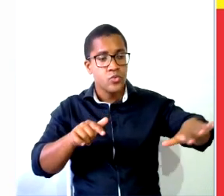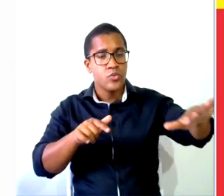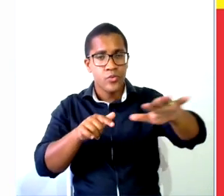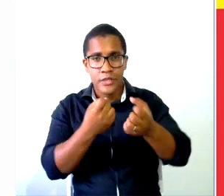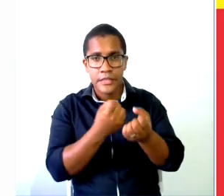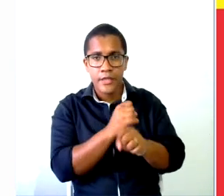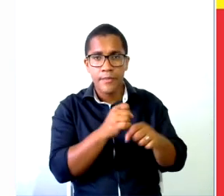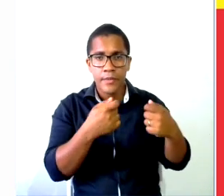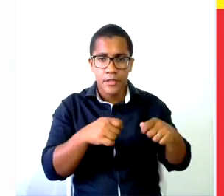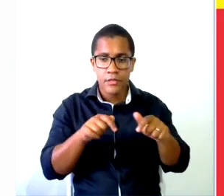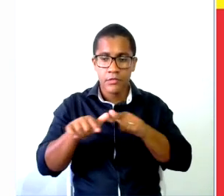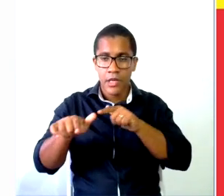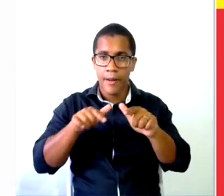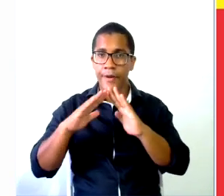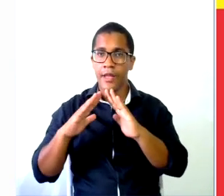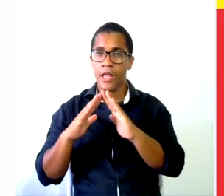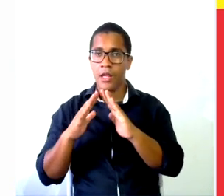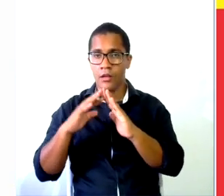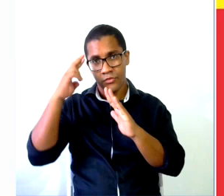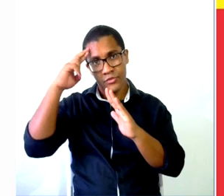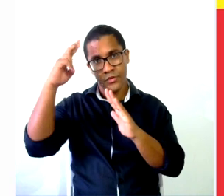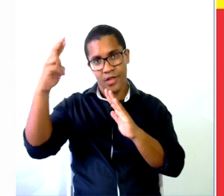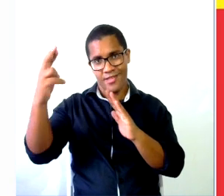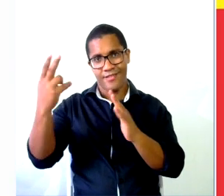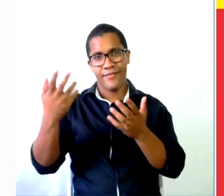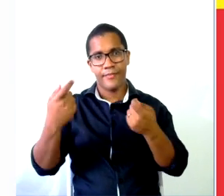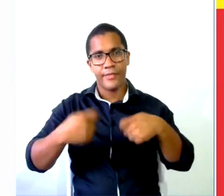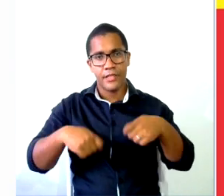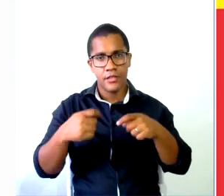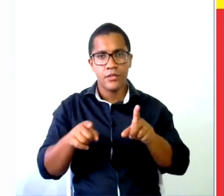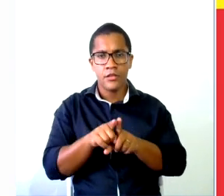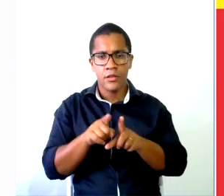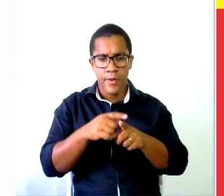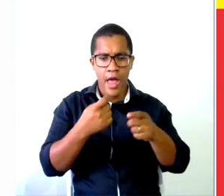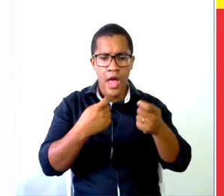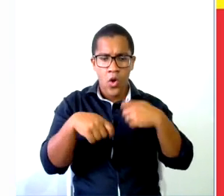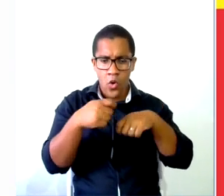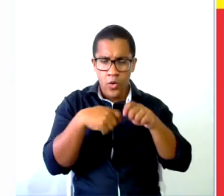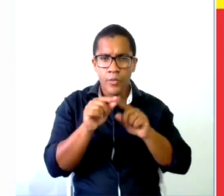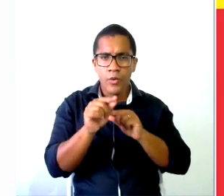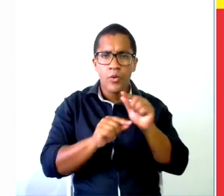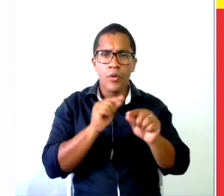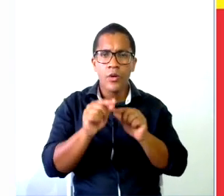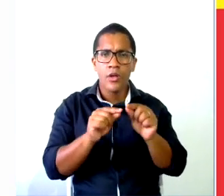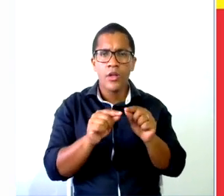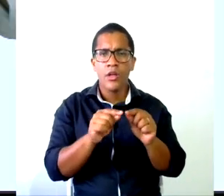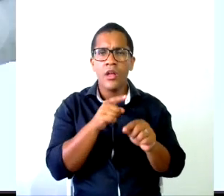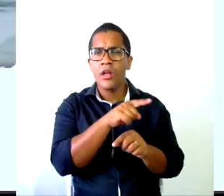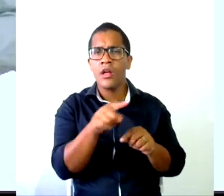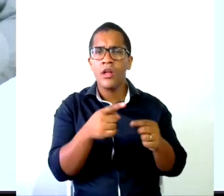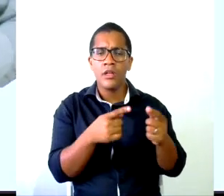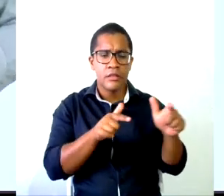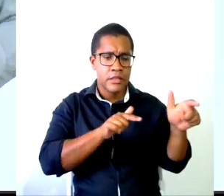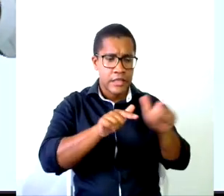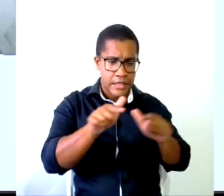casa do Senhor, desempenhando o quê? Além disso, funções econômicas. Então, os escravos vão